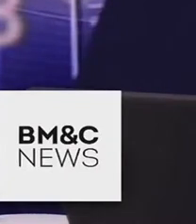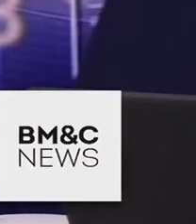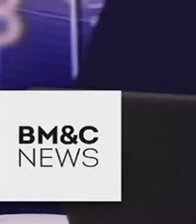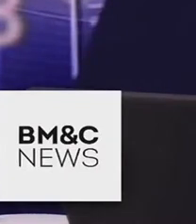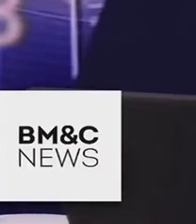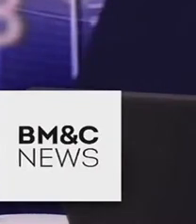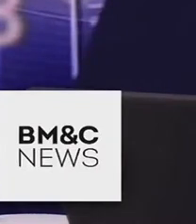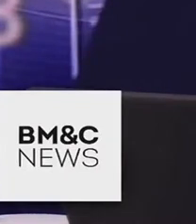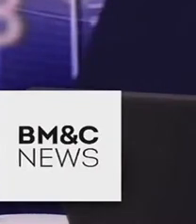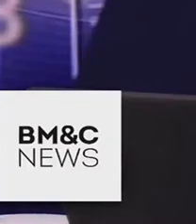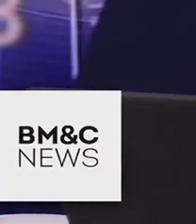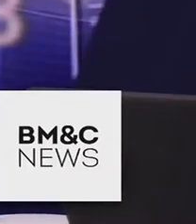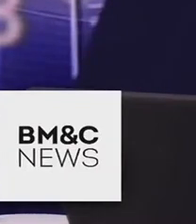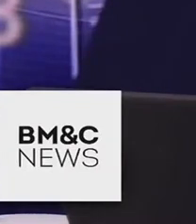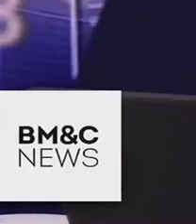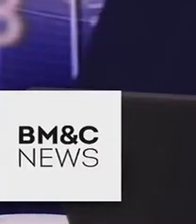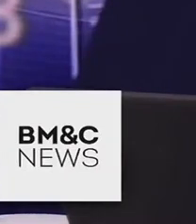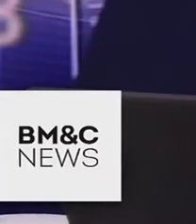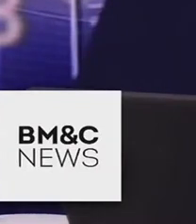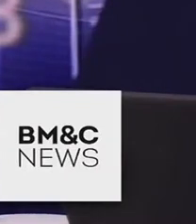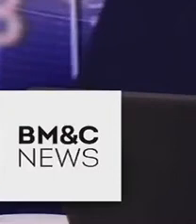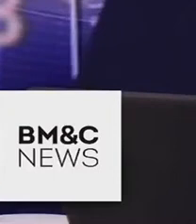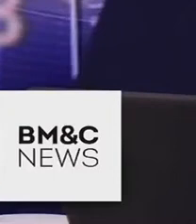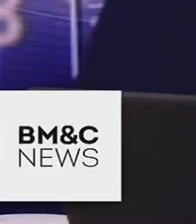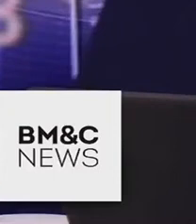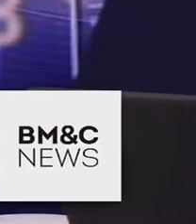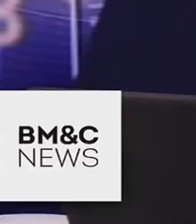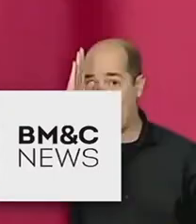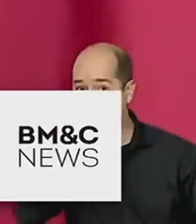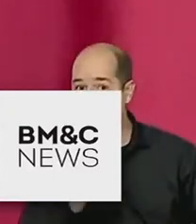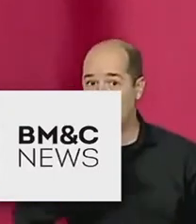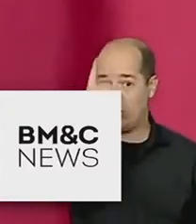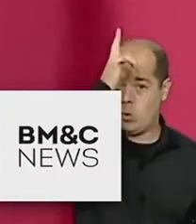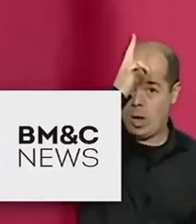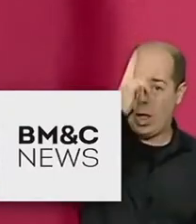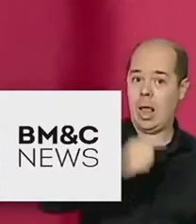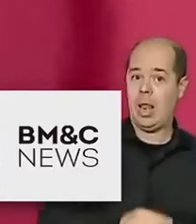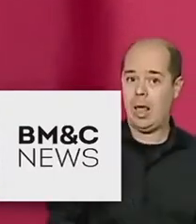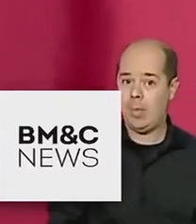Brasil, para serem vendidos, comercializados através dos portos.